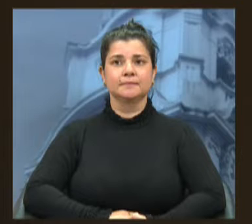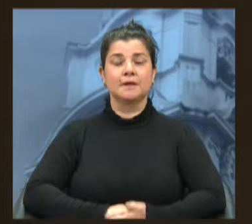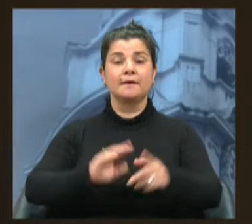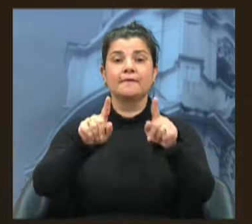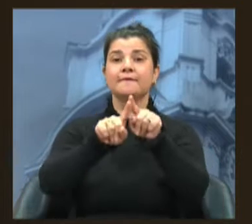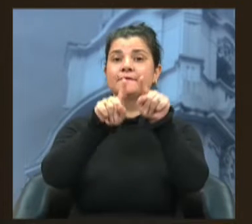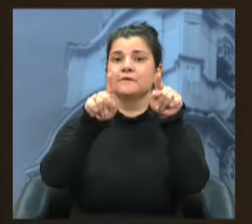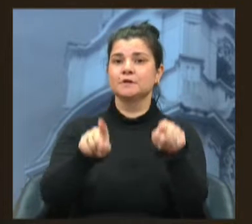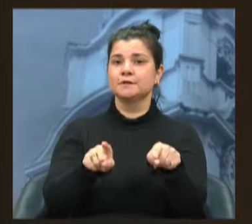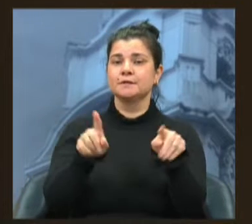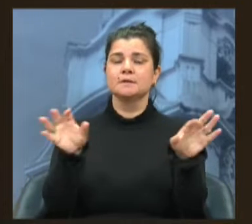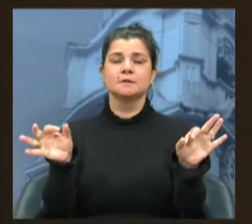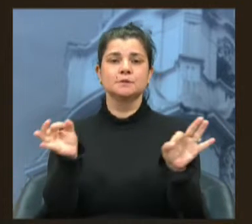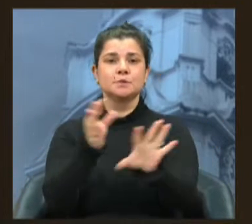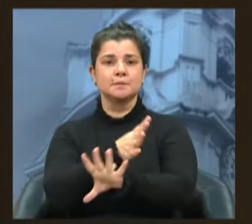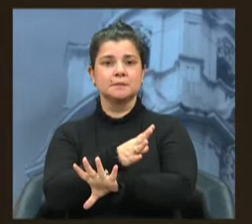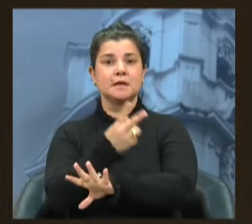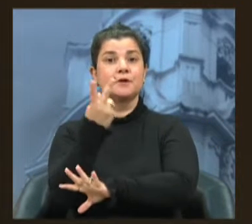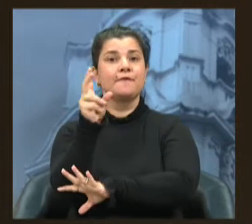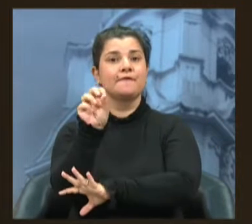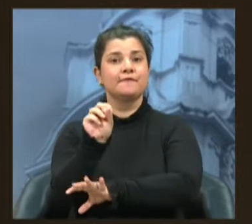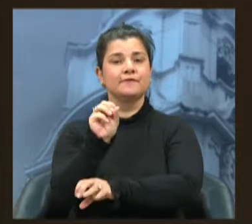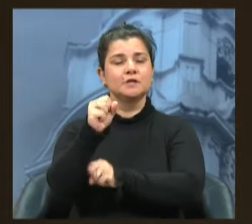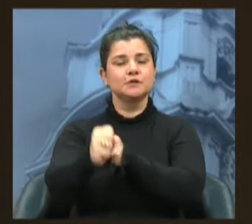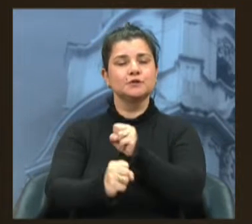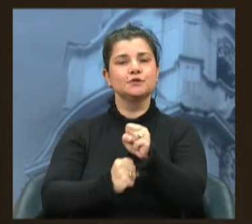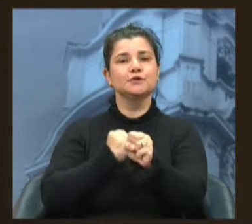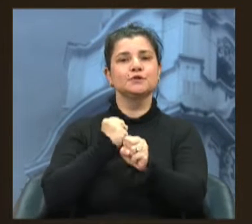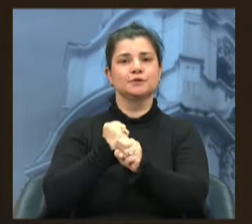Funcionários que completaram 20 anos de serviço.